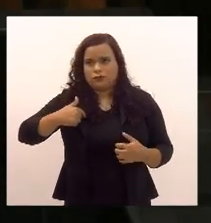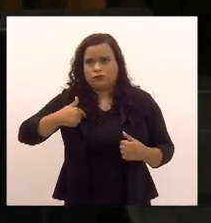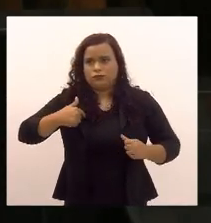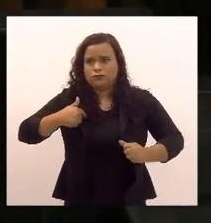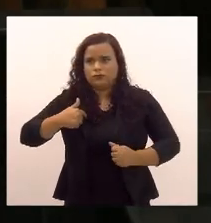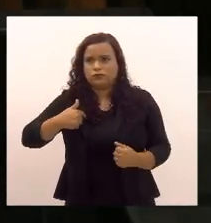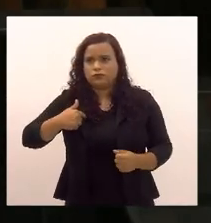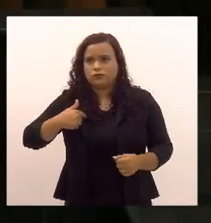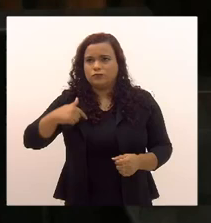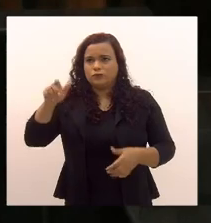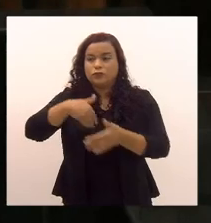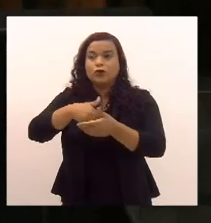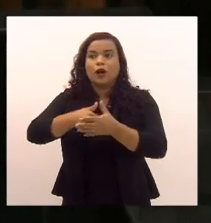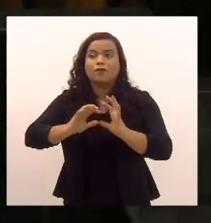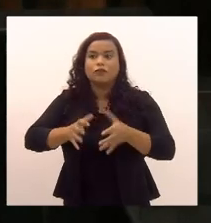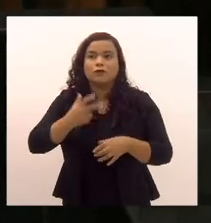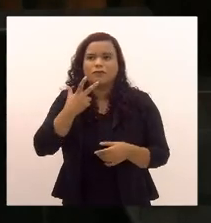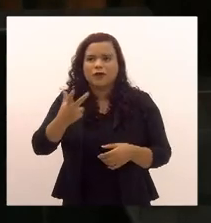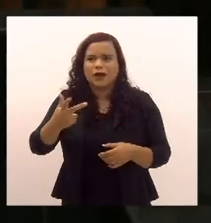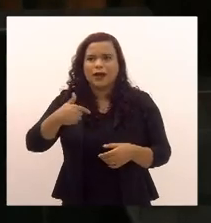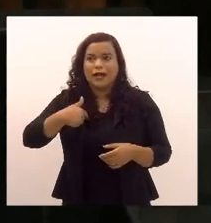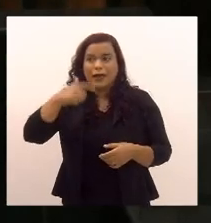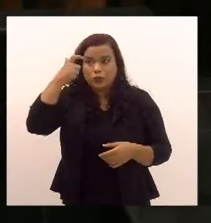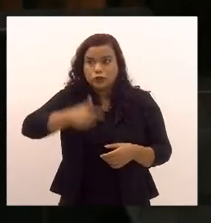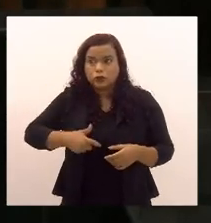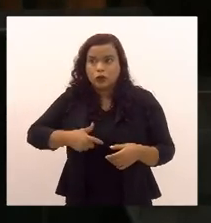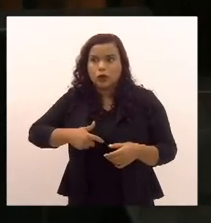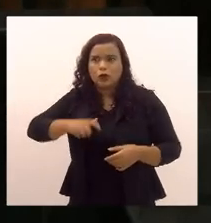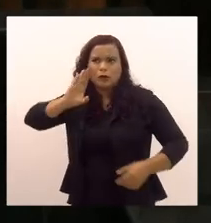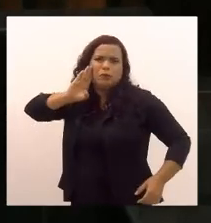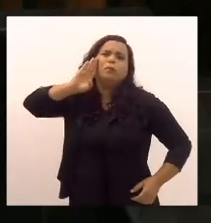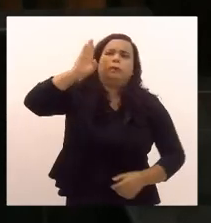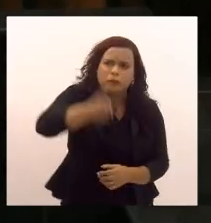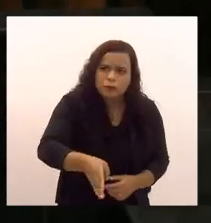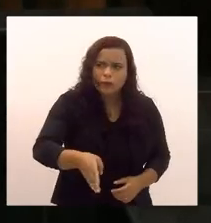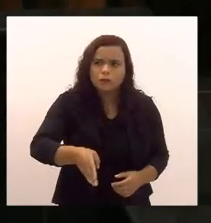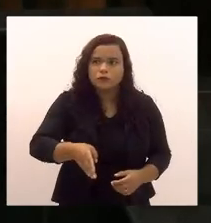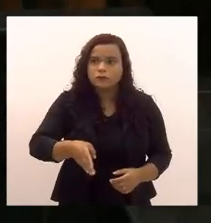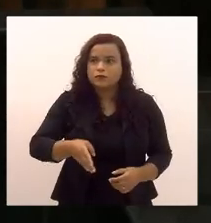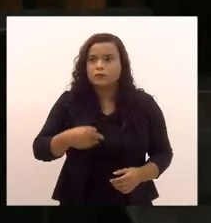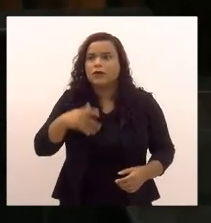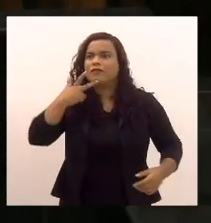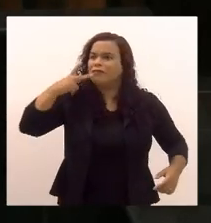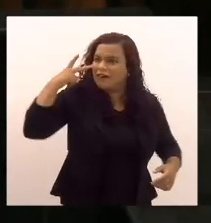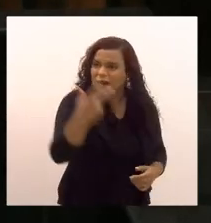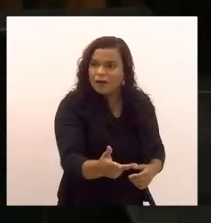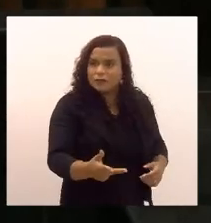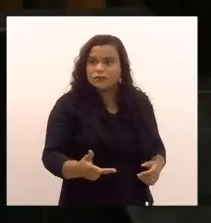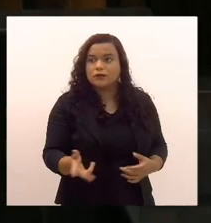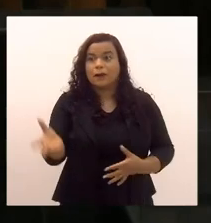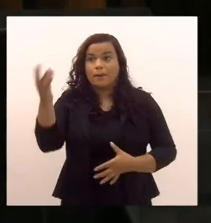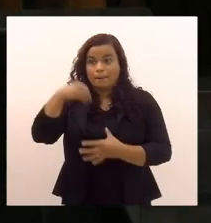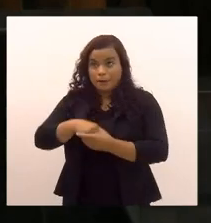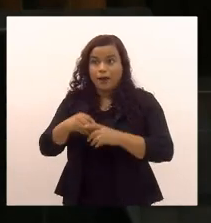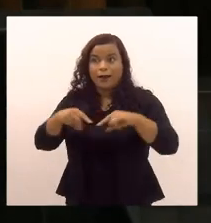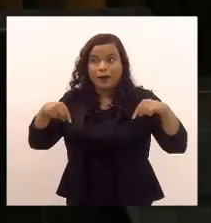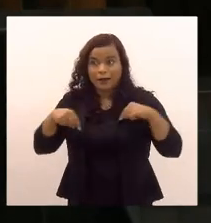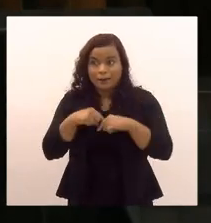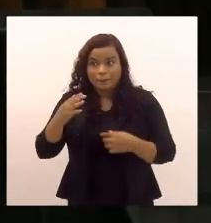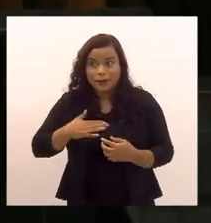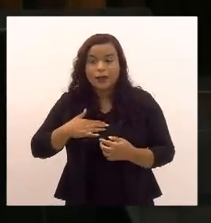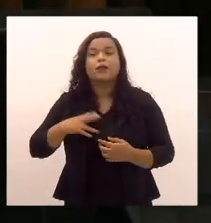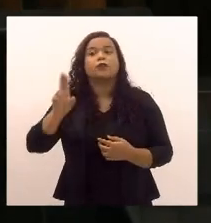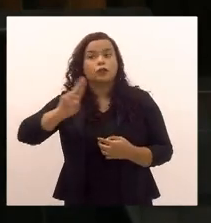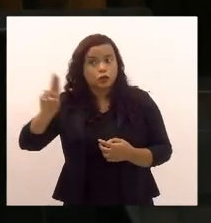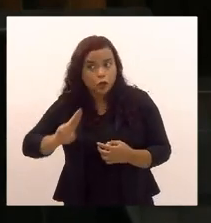Como disse o jogador de futebol míssil desordenado desorientado e eu tenho o nome no meu gabinete eu quero que